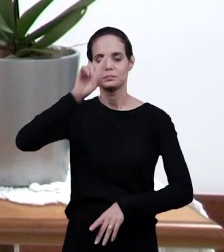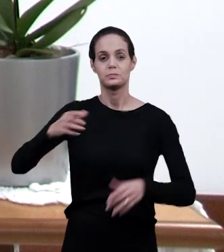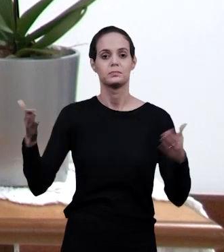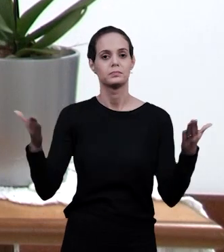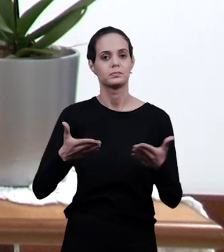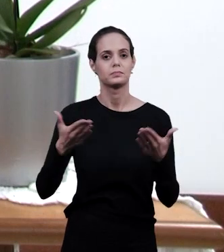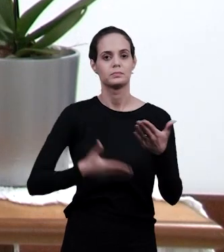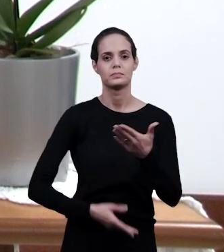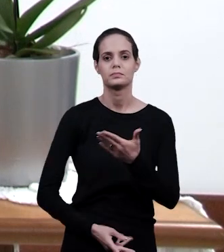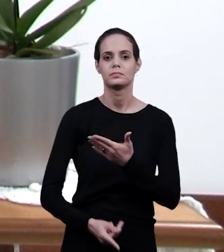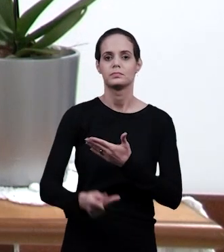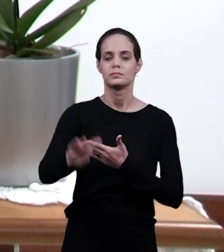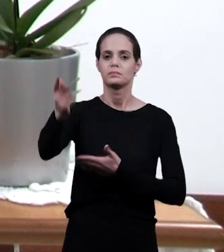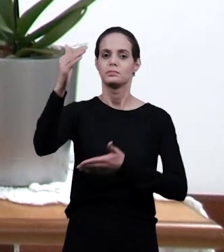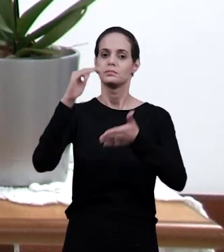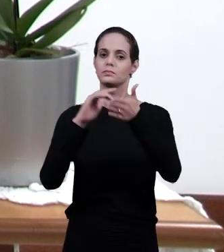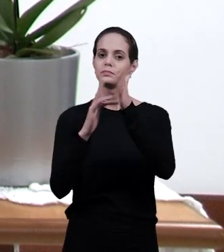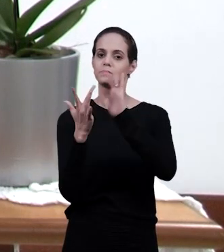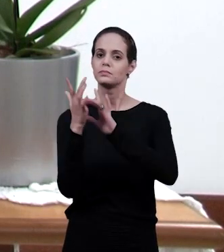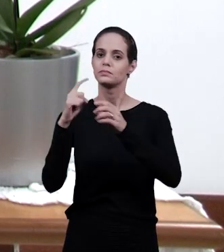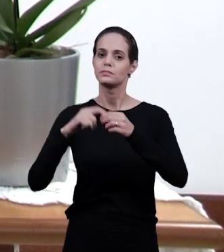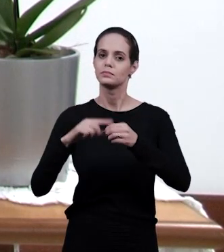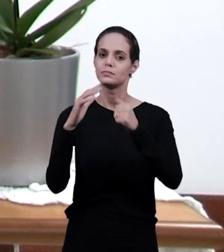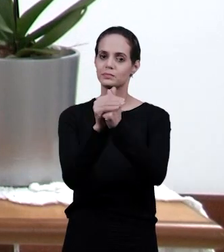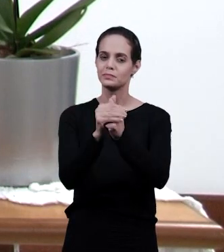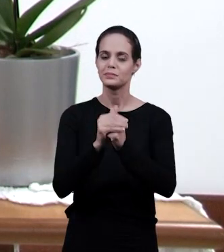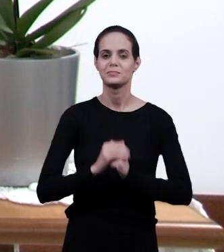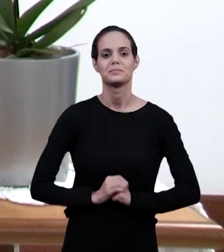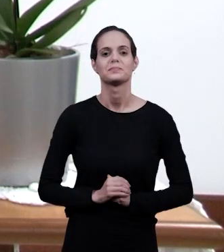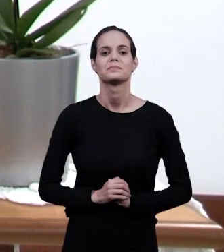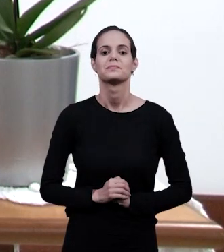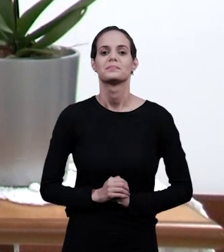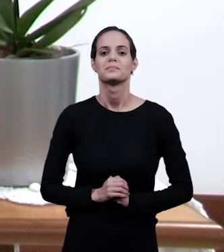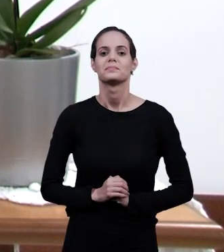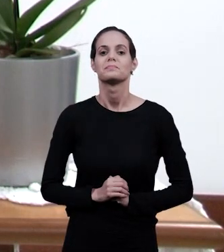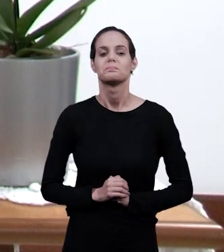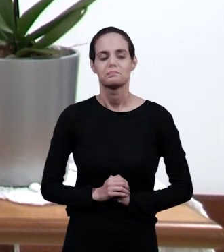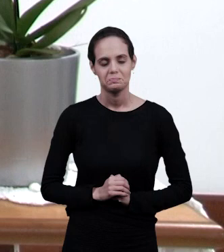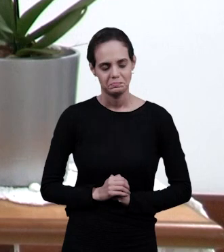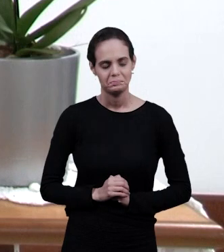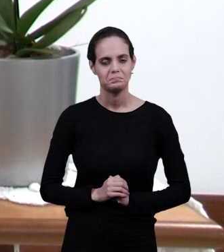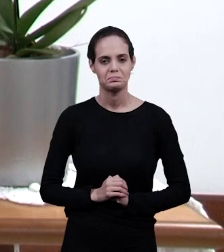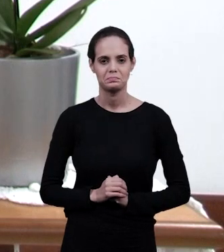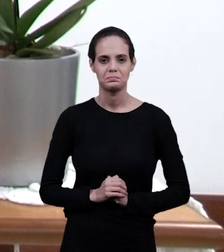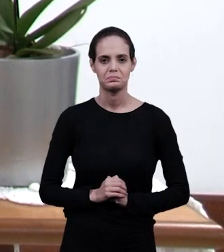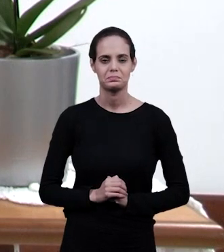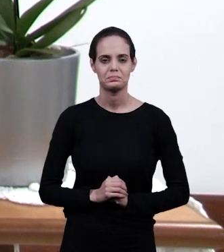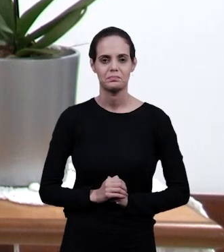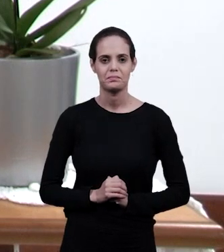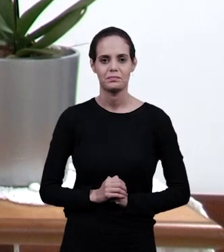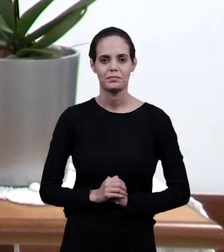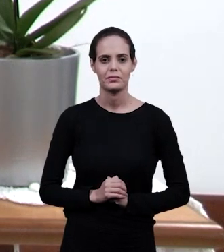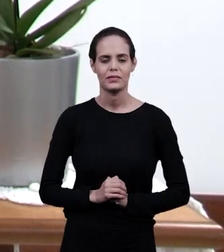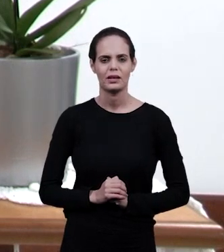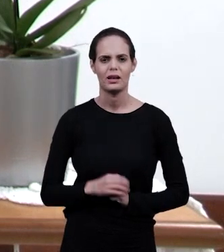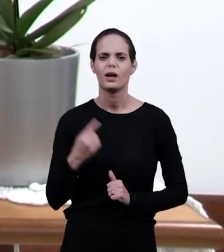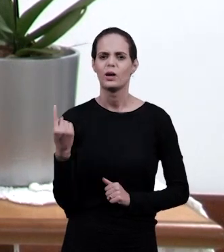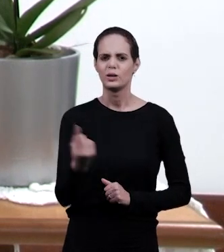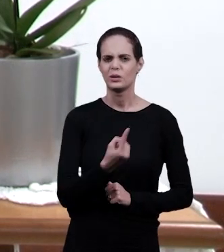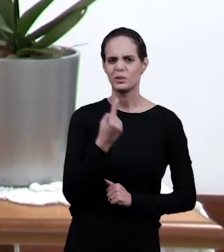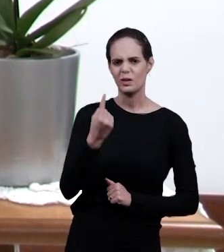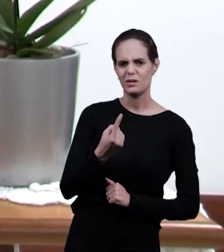com todo o povo de Deus, desde agora e até a volta do Senhor Jesus. Amém. Meus irmãos,